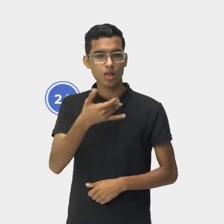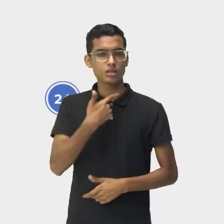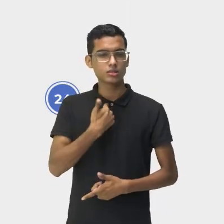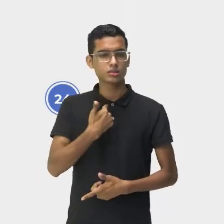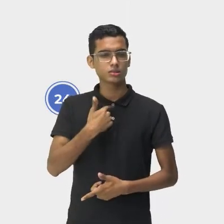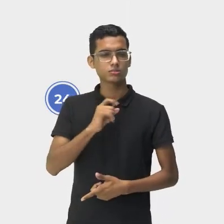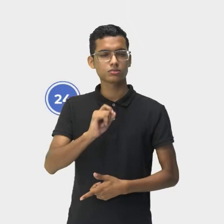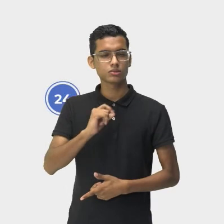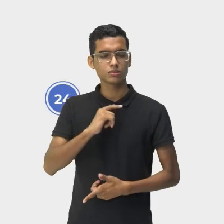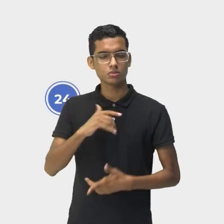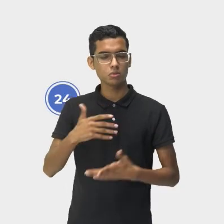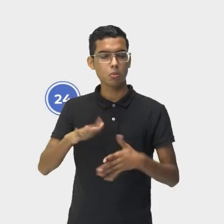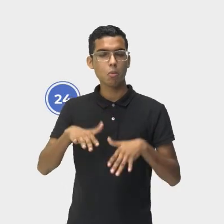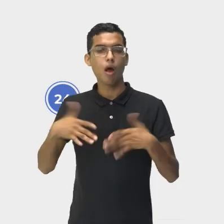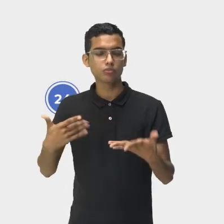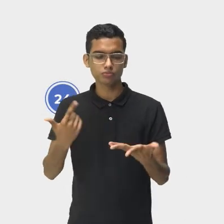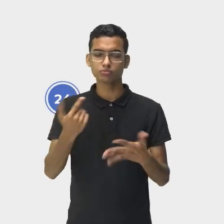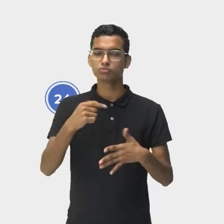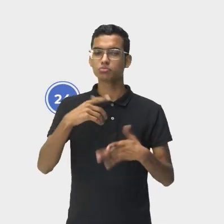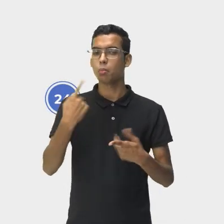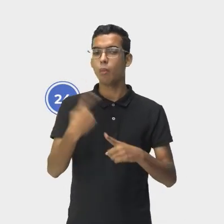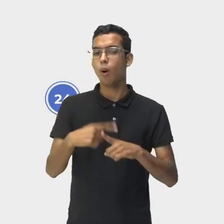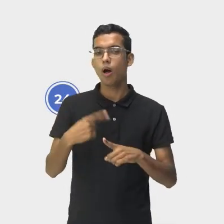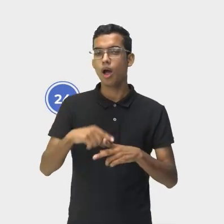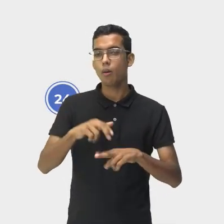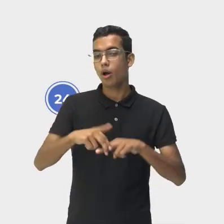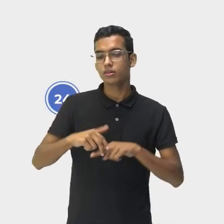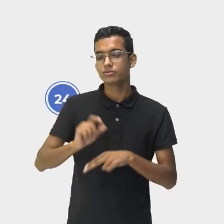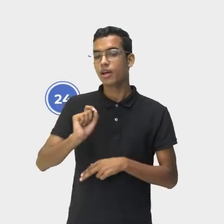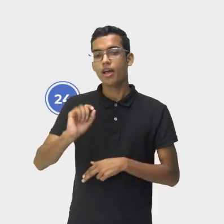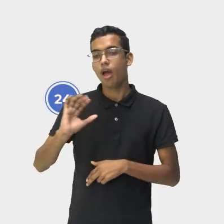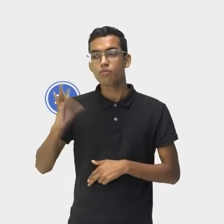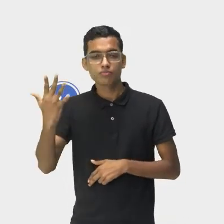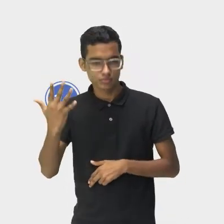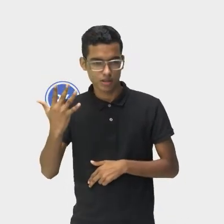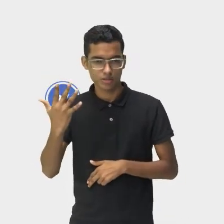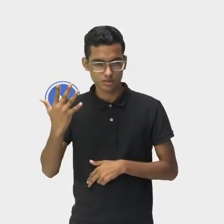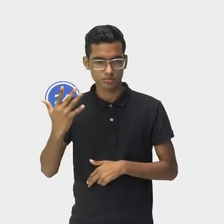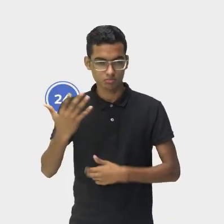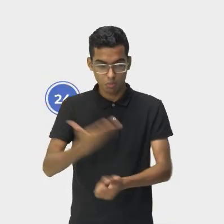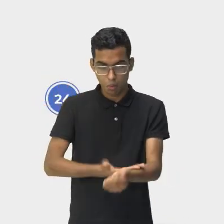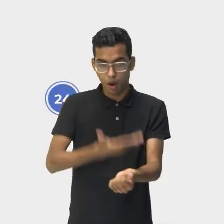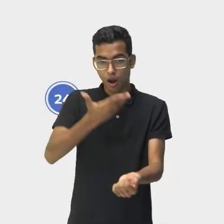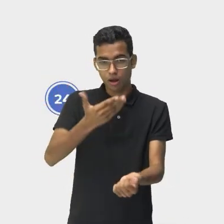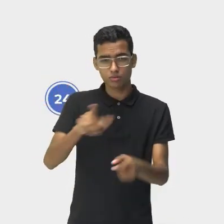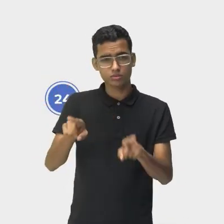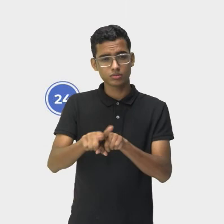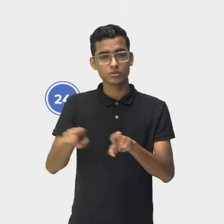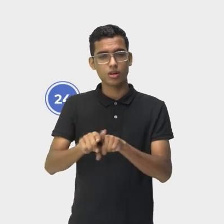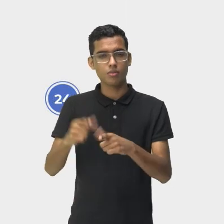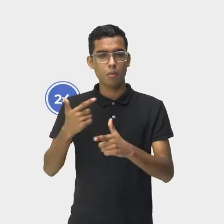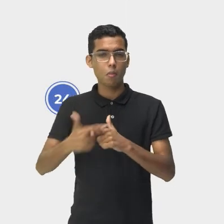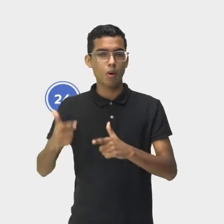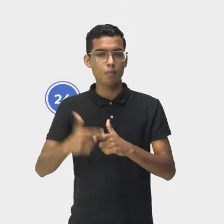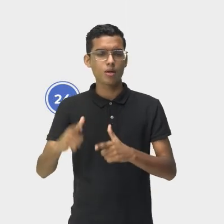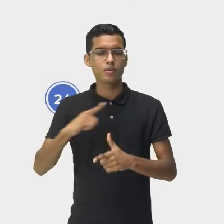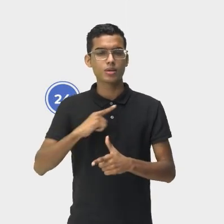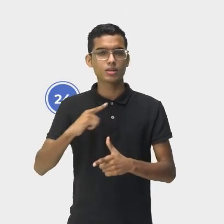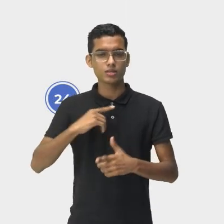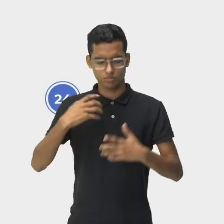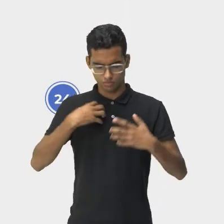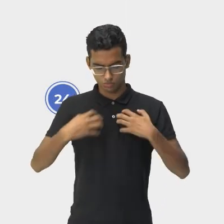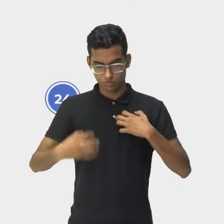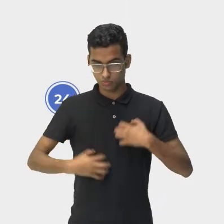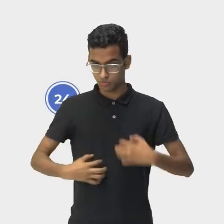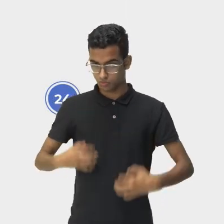motivos, apontassem alguns órgãos que são afetados, assim como os problemas que ocorrem em cada órgão. Aqui